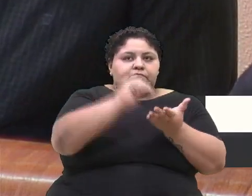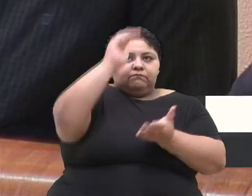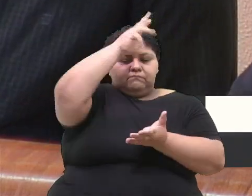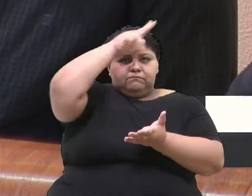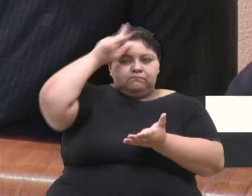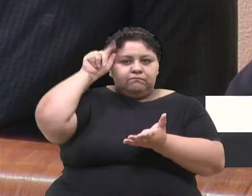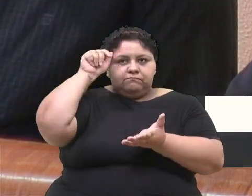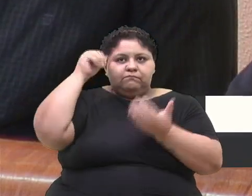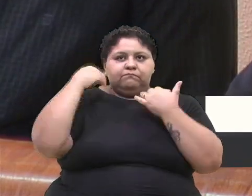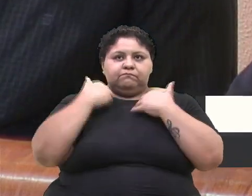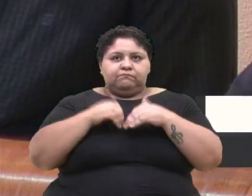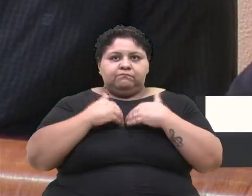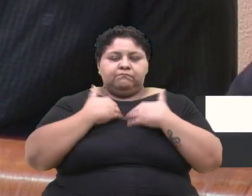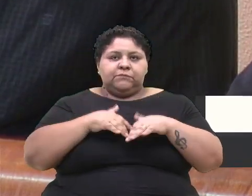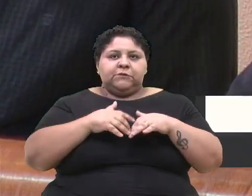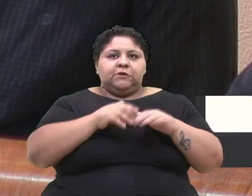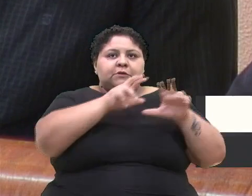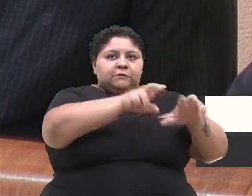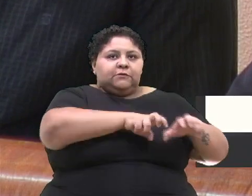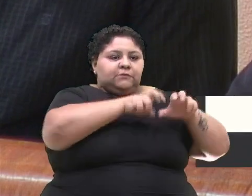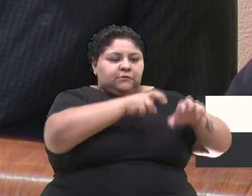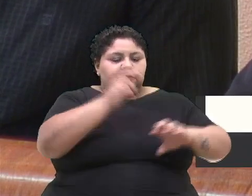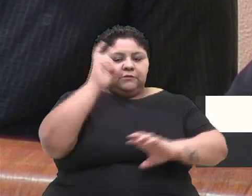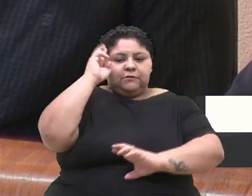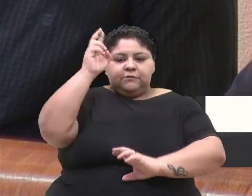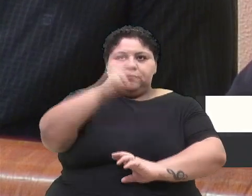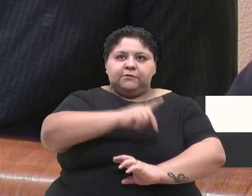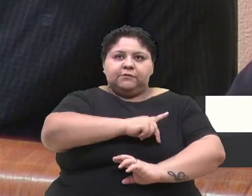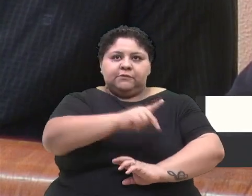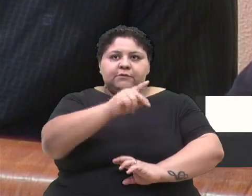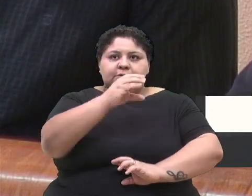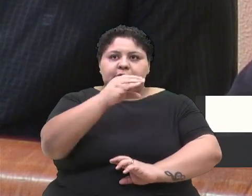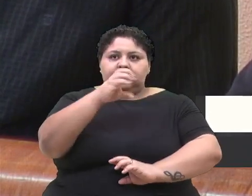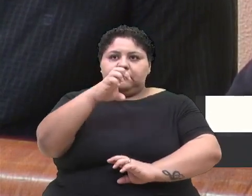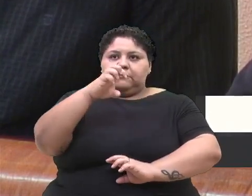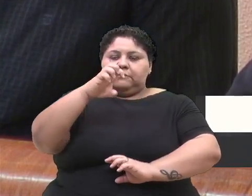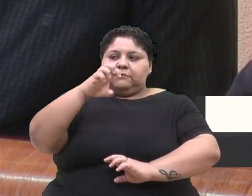Agricultura, Pecuária, Abastecimento e diretor-presidente da SEASA,